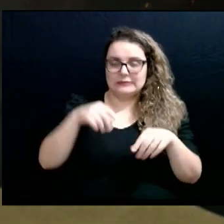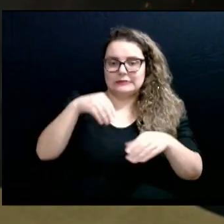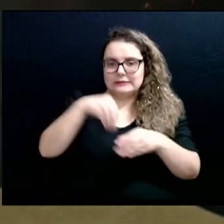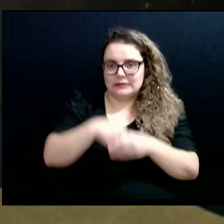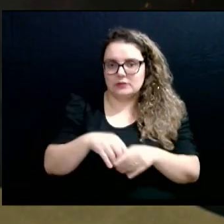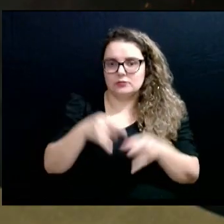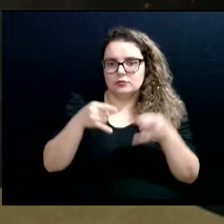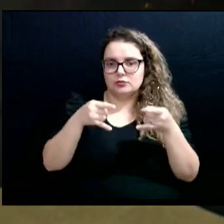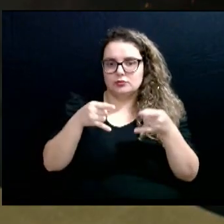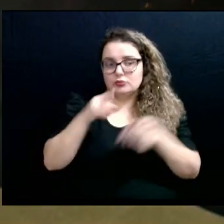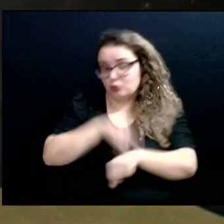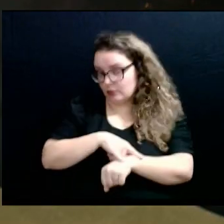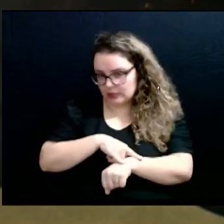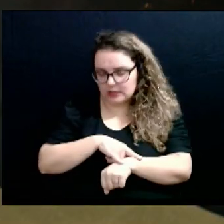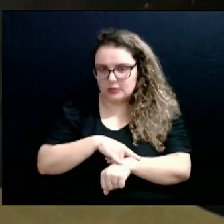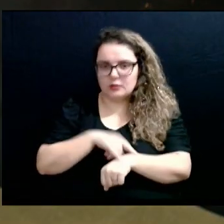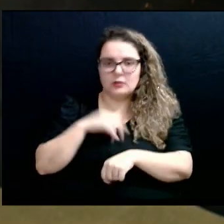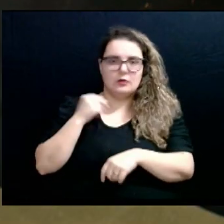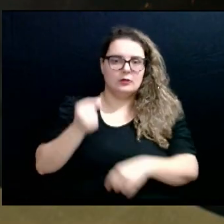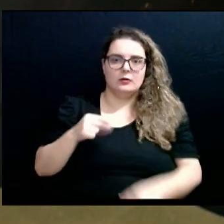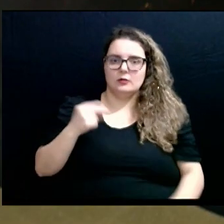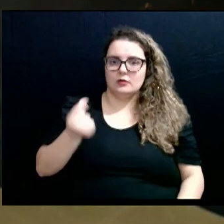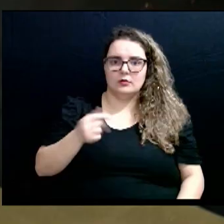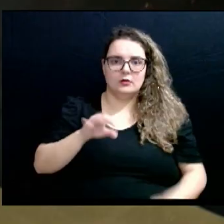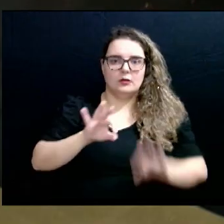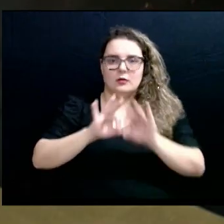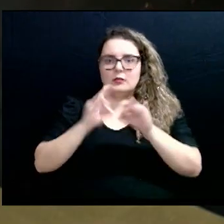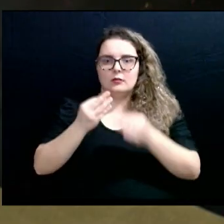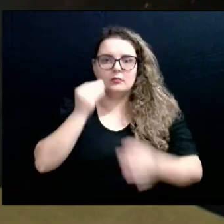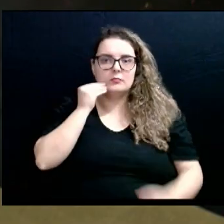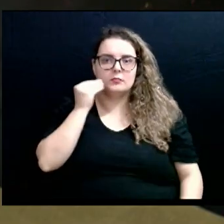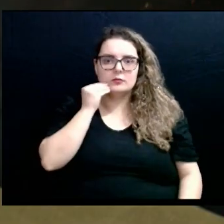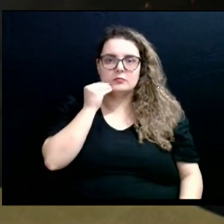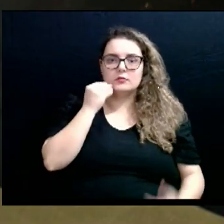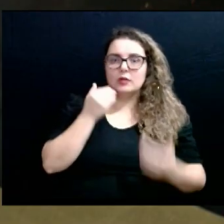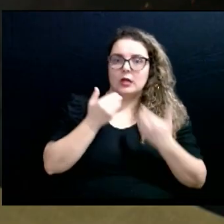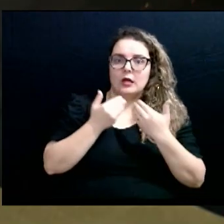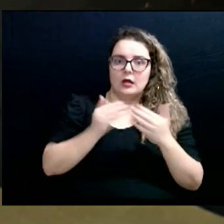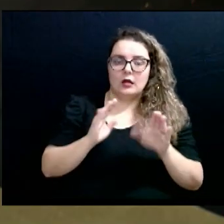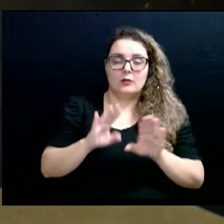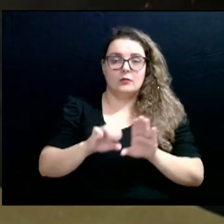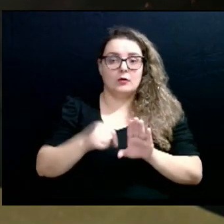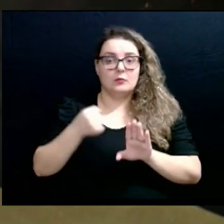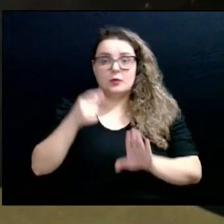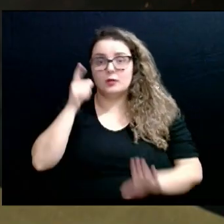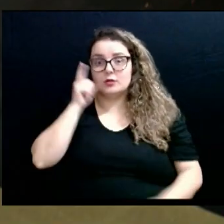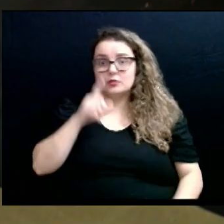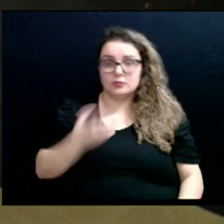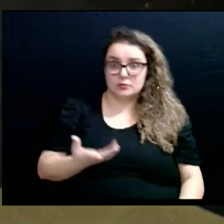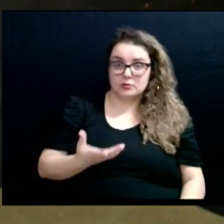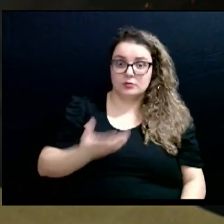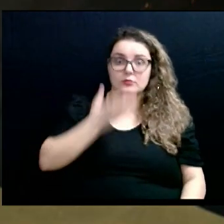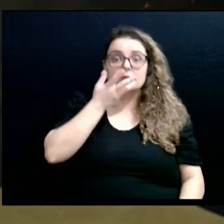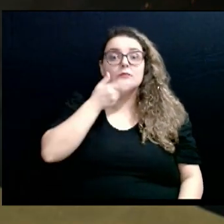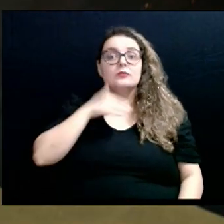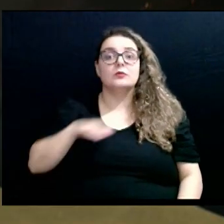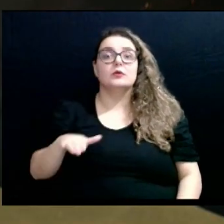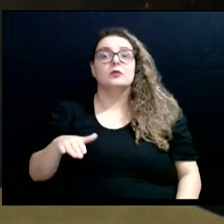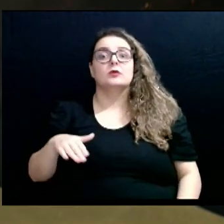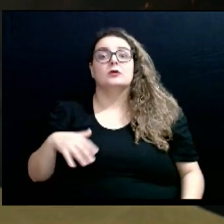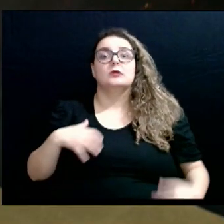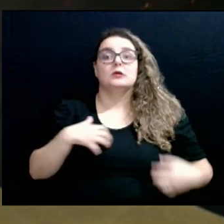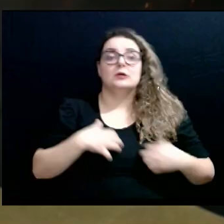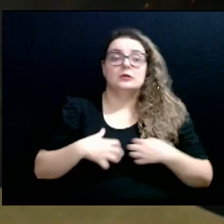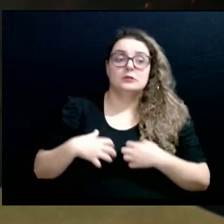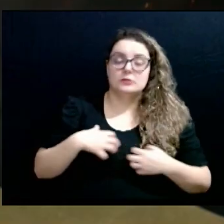aí um longo tempo, a família tentando abrir essa porta, mas não consegue, e a criança começa a entrar em desespero. E do outro